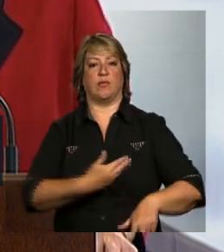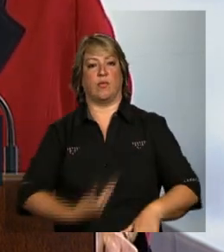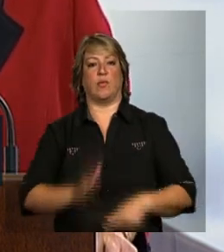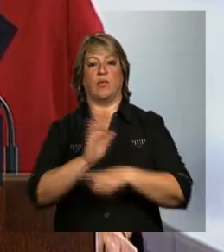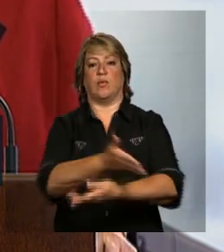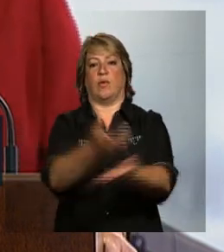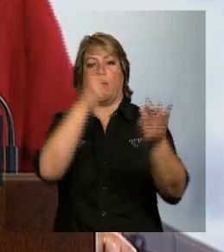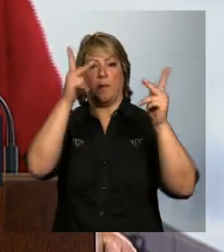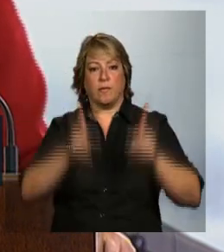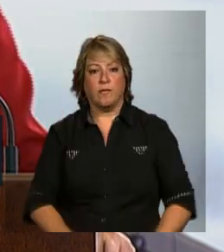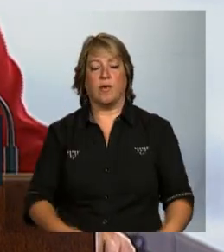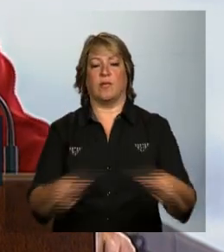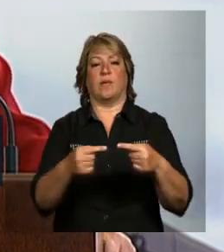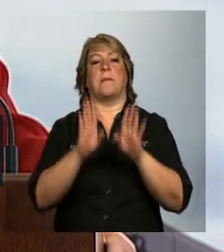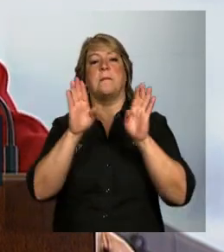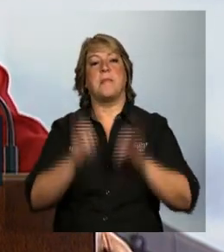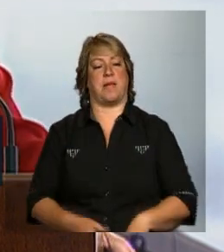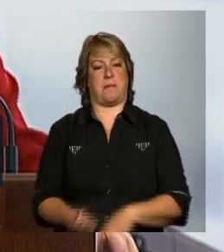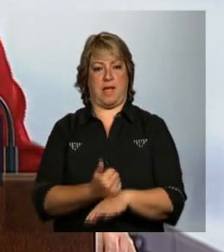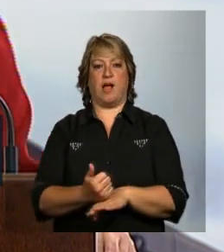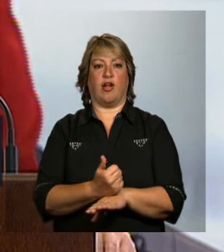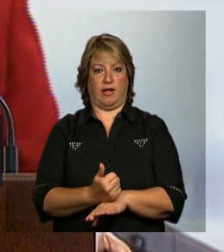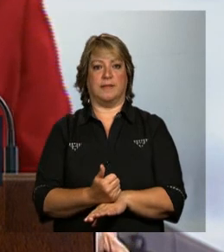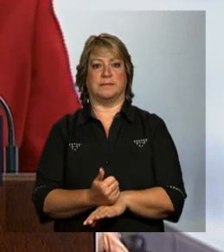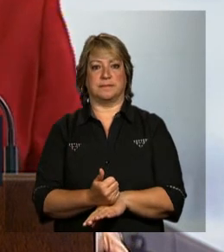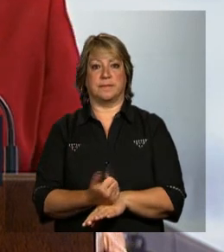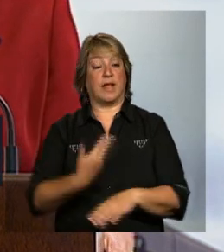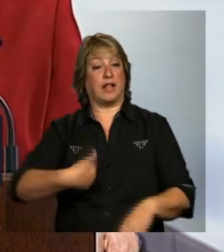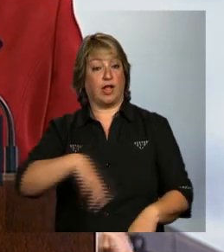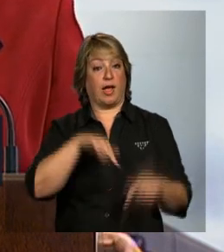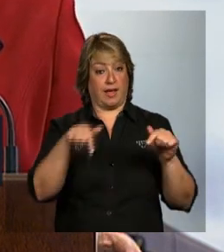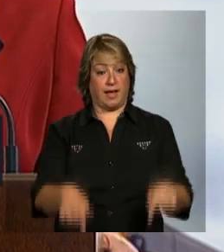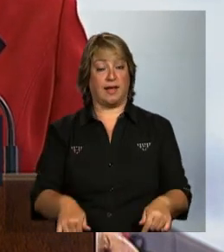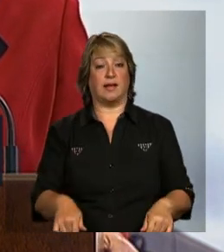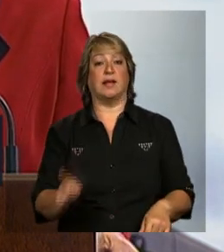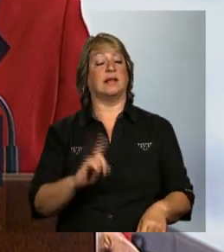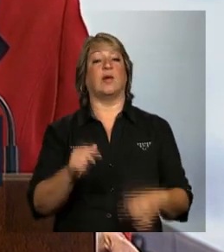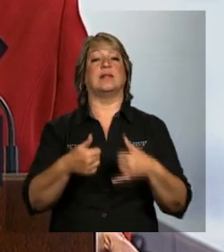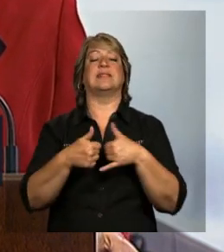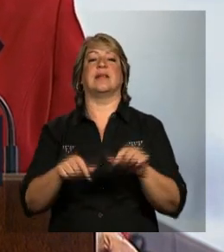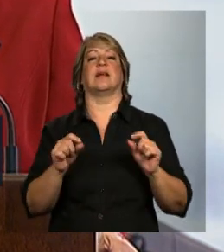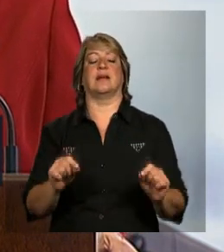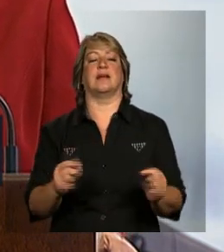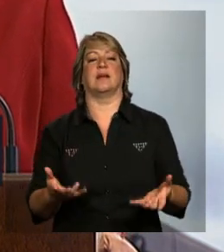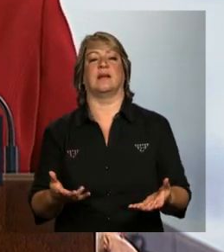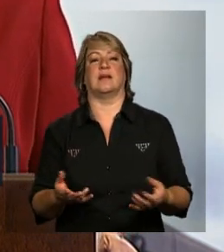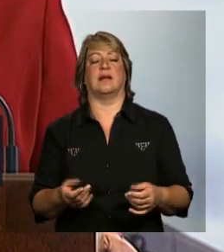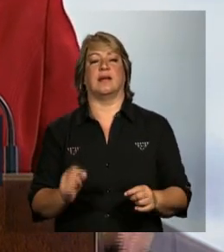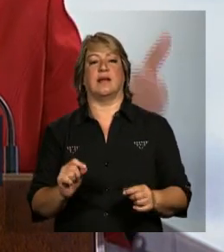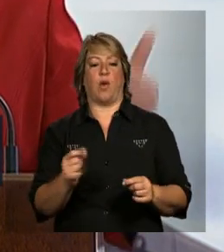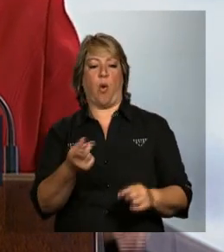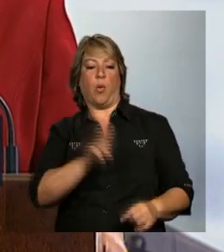adequados e eficientes da população e nós aqui não estamos desfazendo de patrimônio público